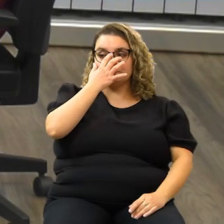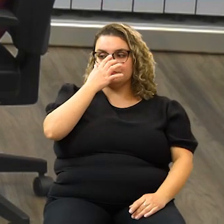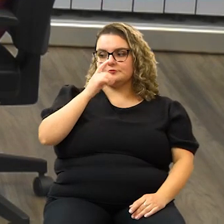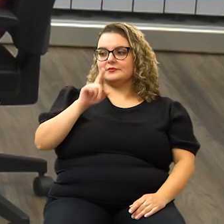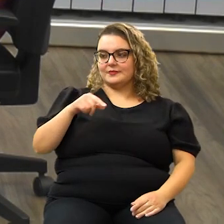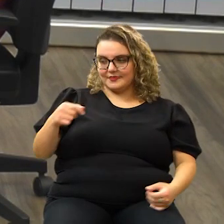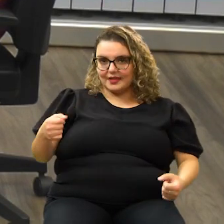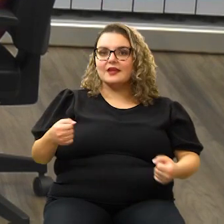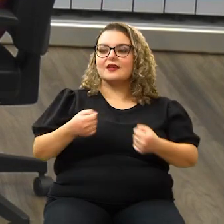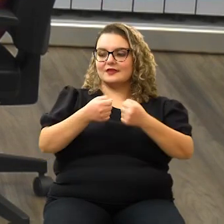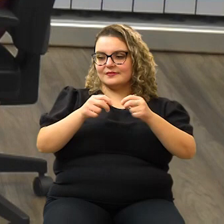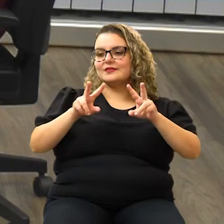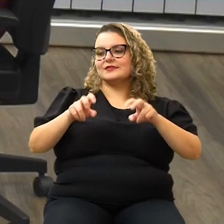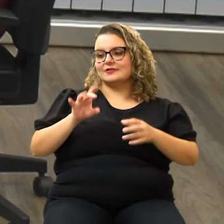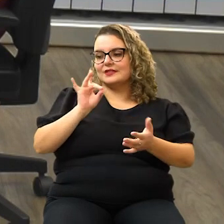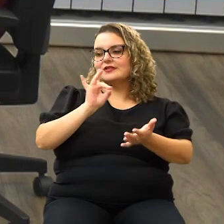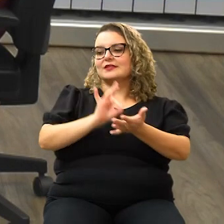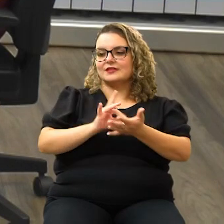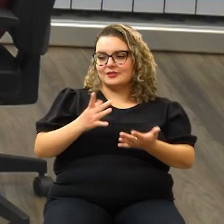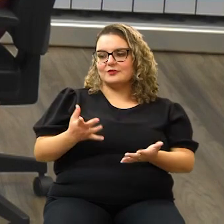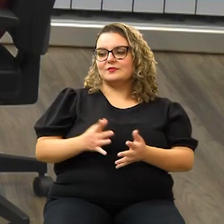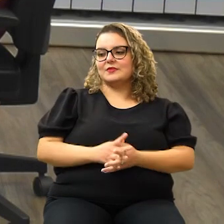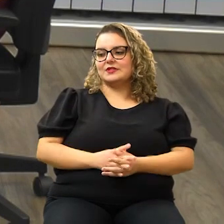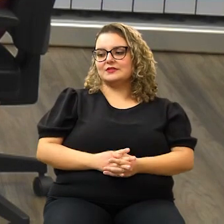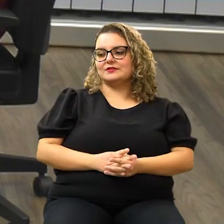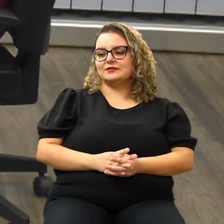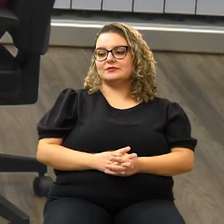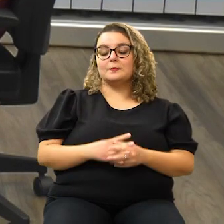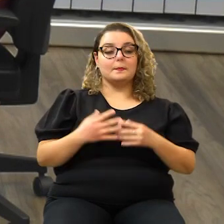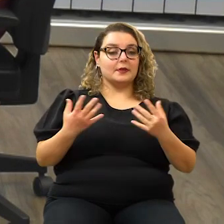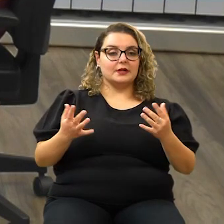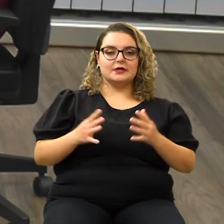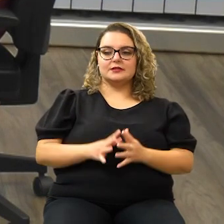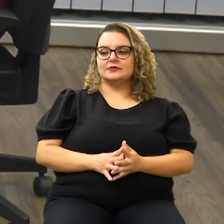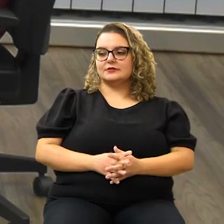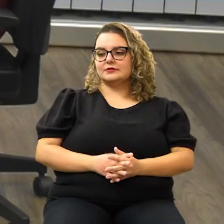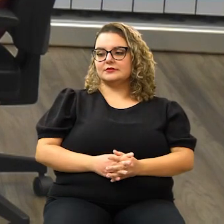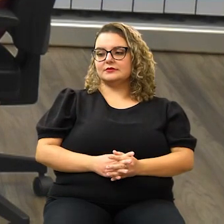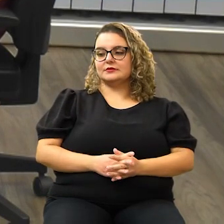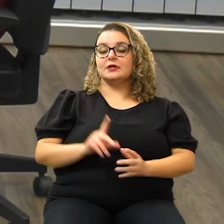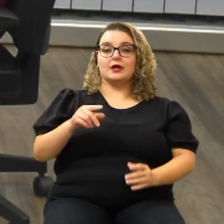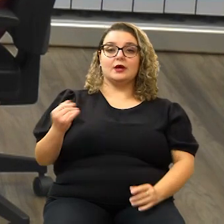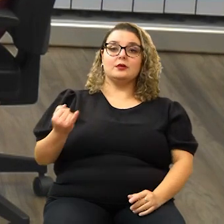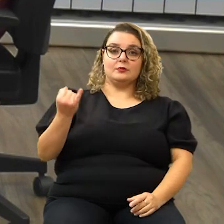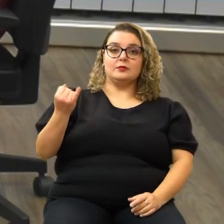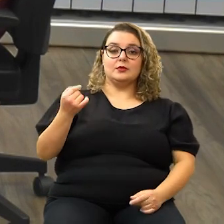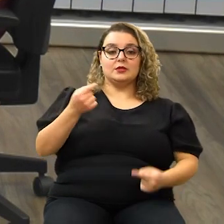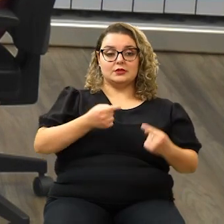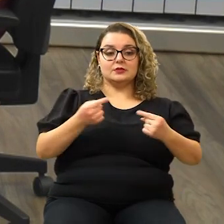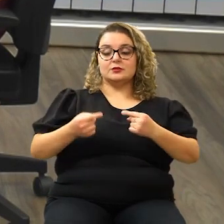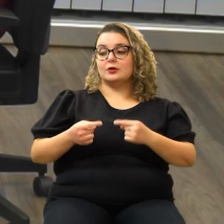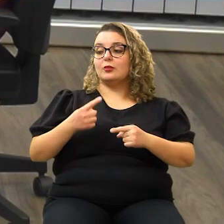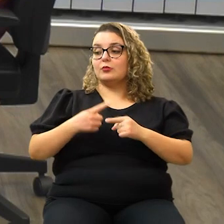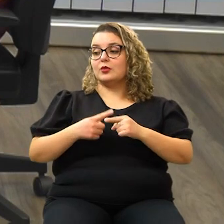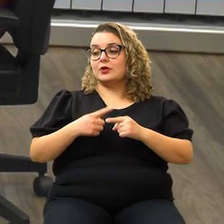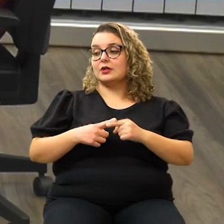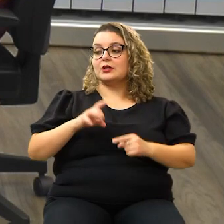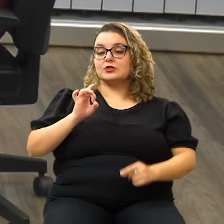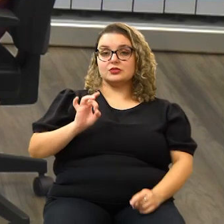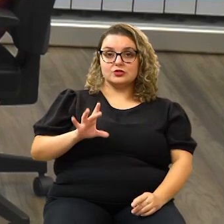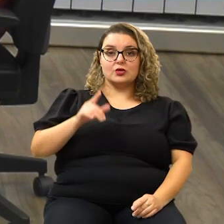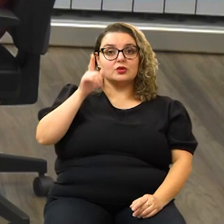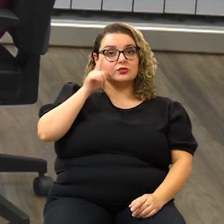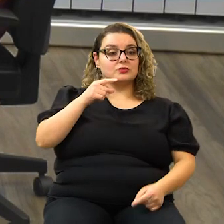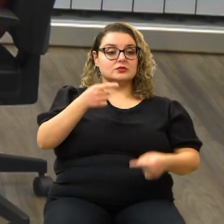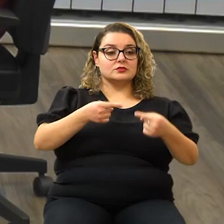É bem conflitante esse assunto, realmente, mas é muito importante da gente debater, porque a gente só vai